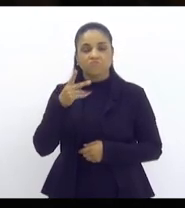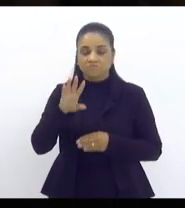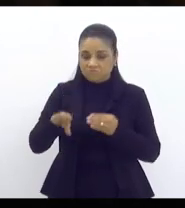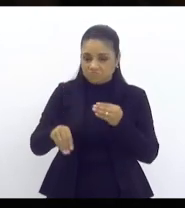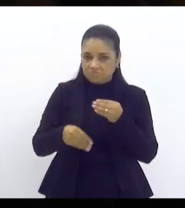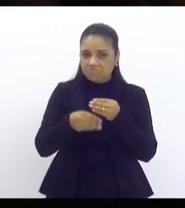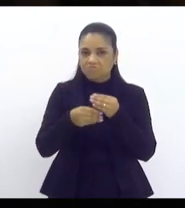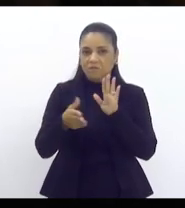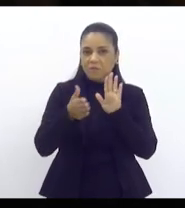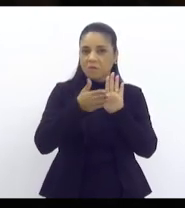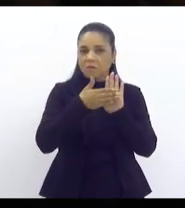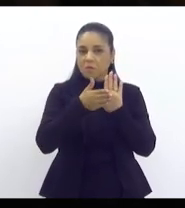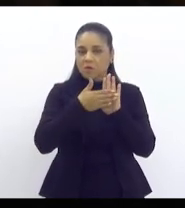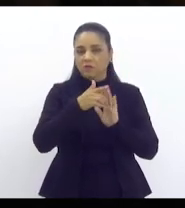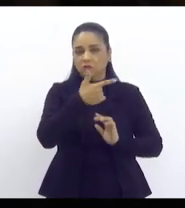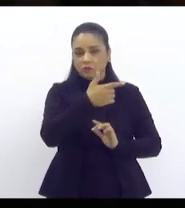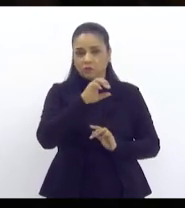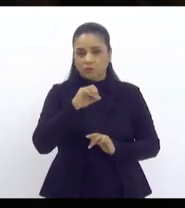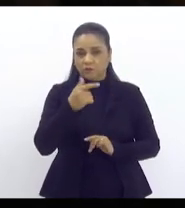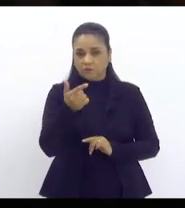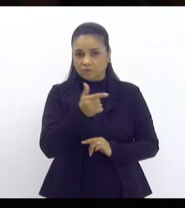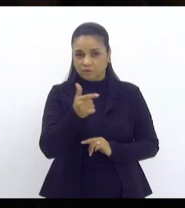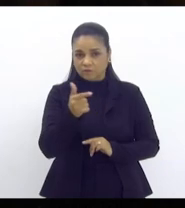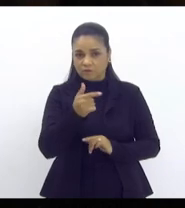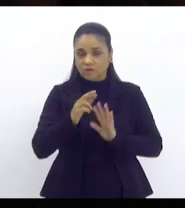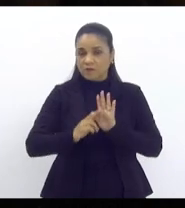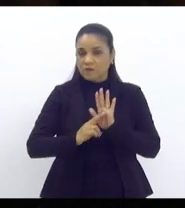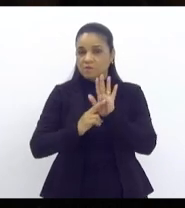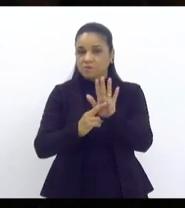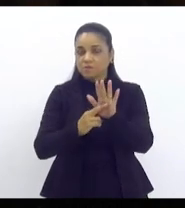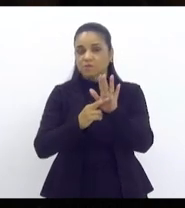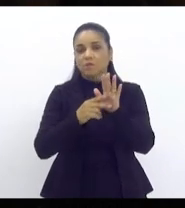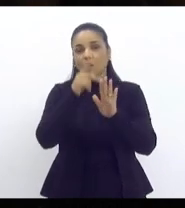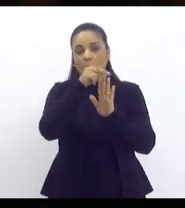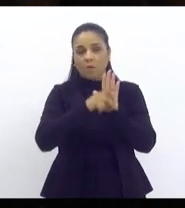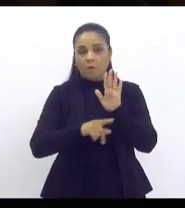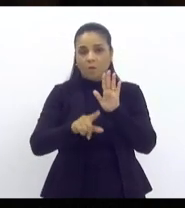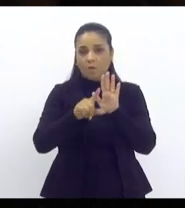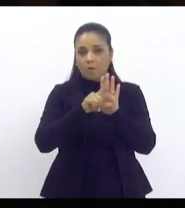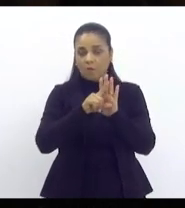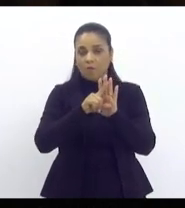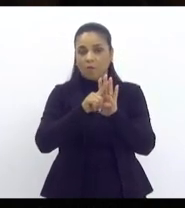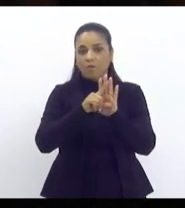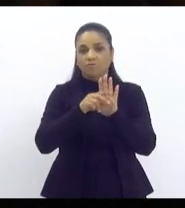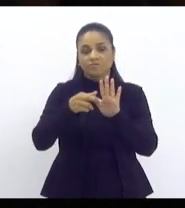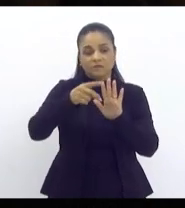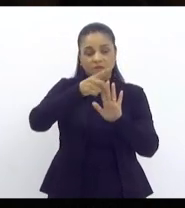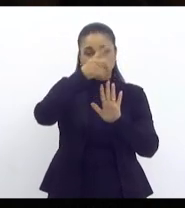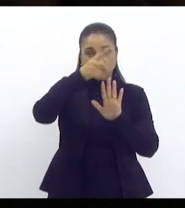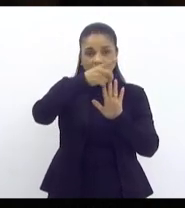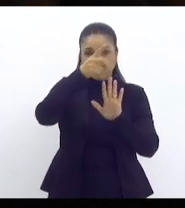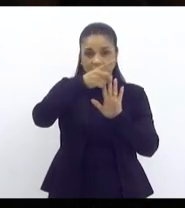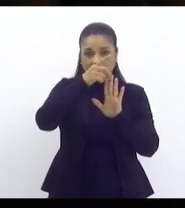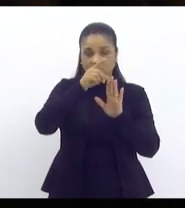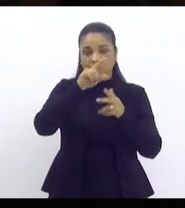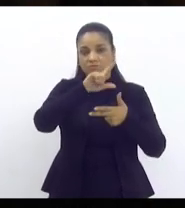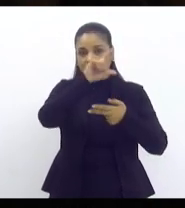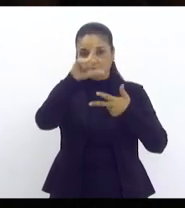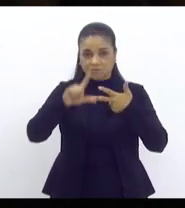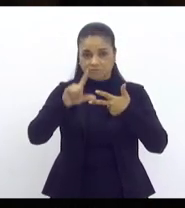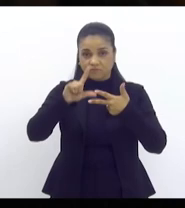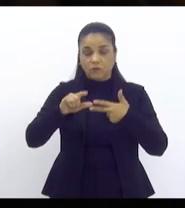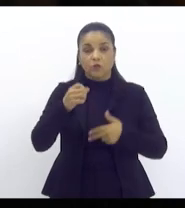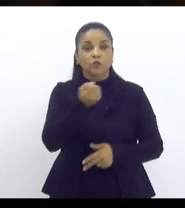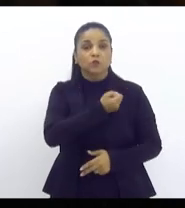em 2022, apresentamos um projeto de decreto legislativo de número